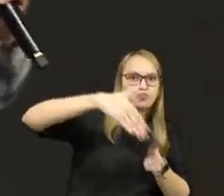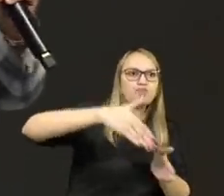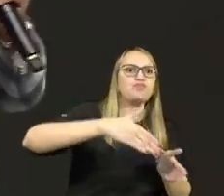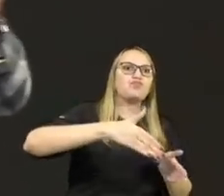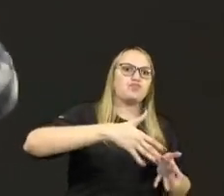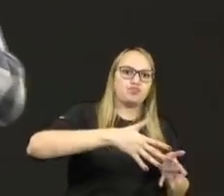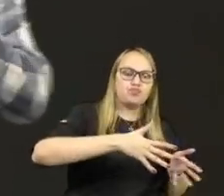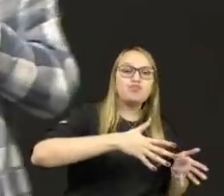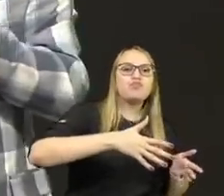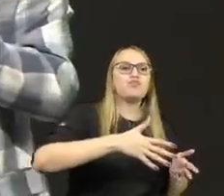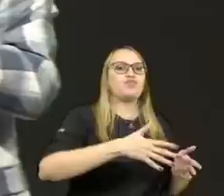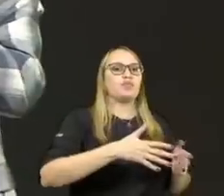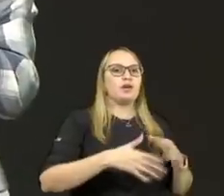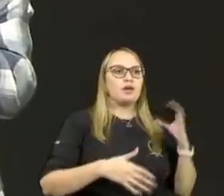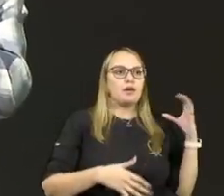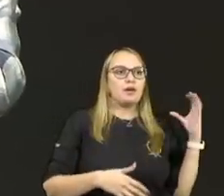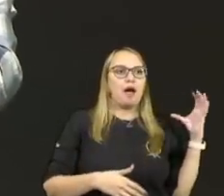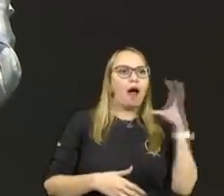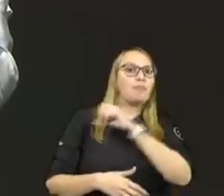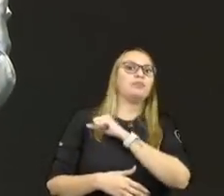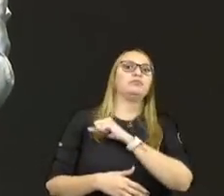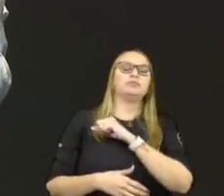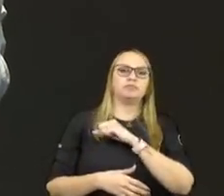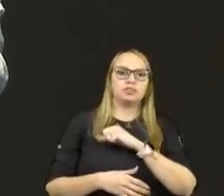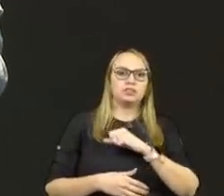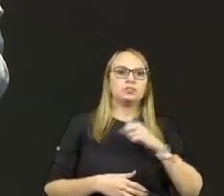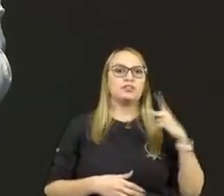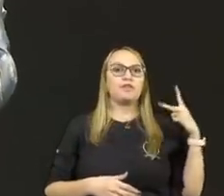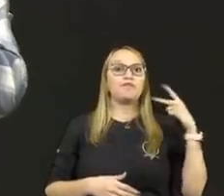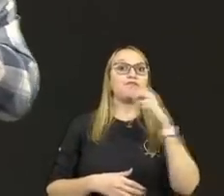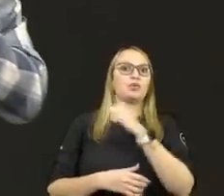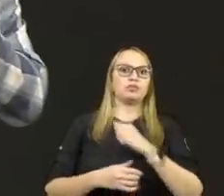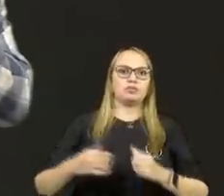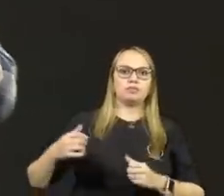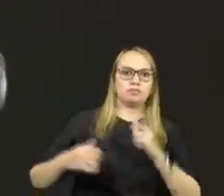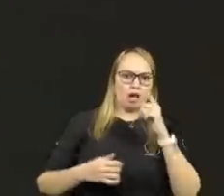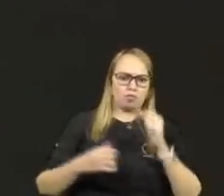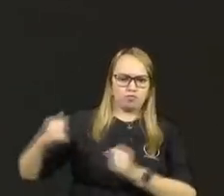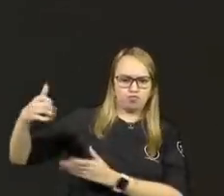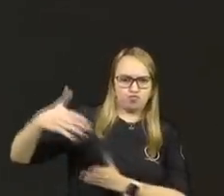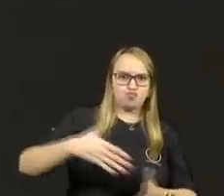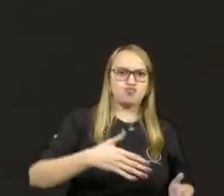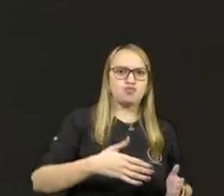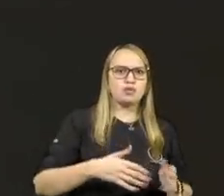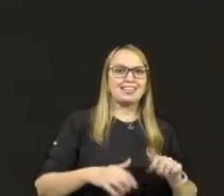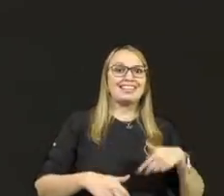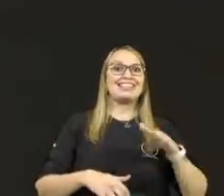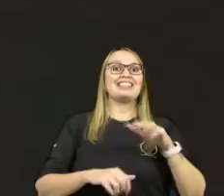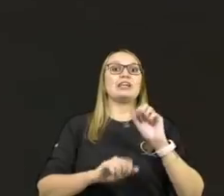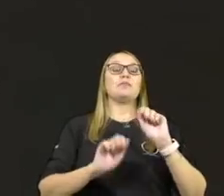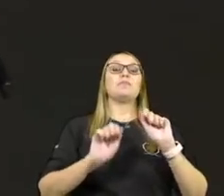a velocidade da água e a força da correnteza. Quem para?